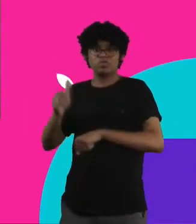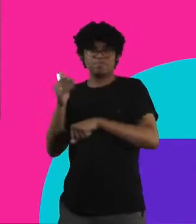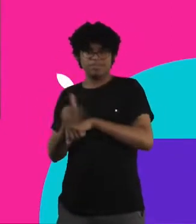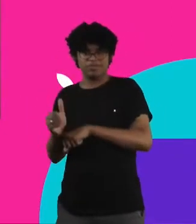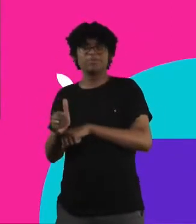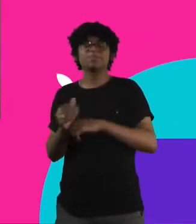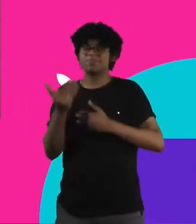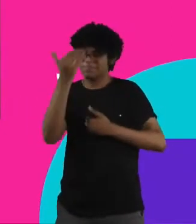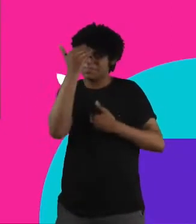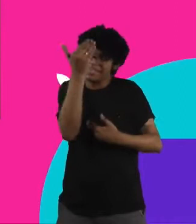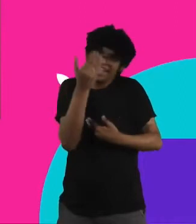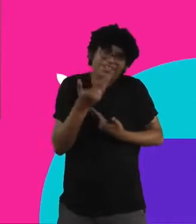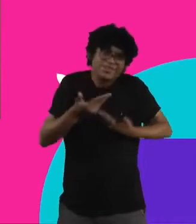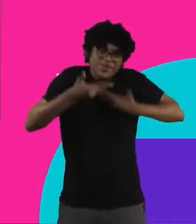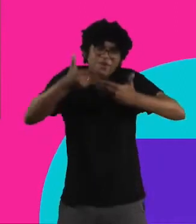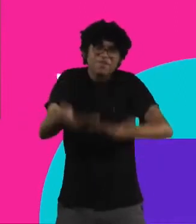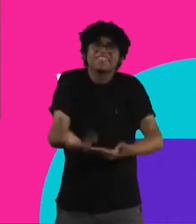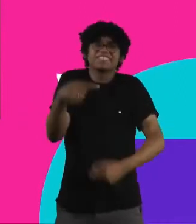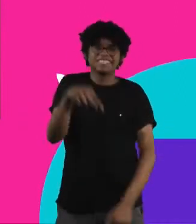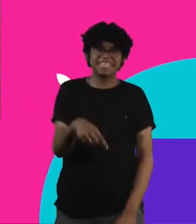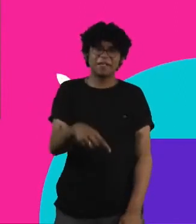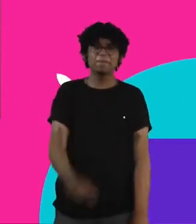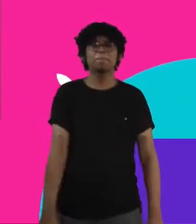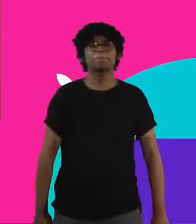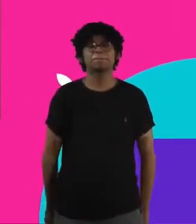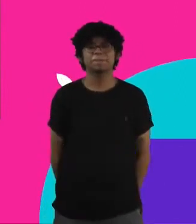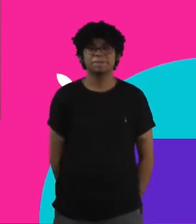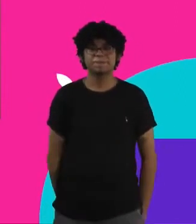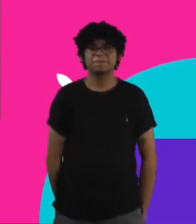Então, muito obrigada, gente, pelo convite.